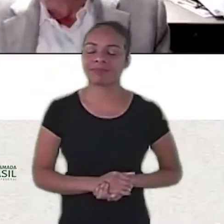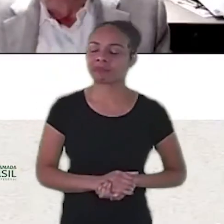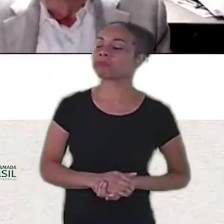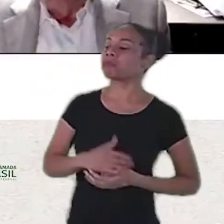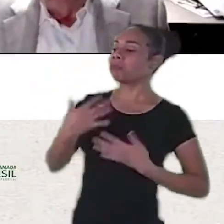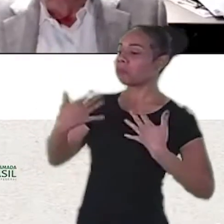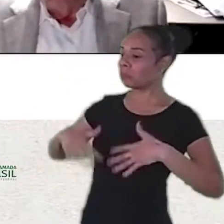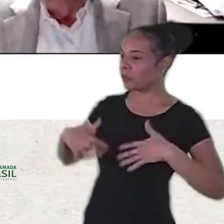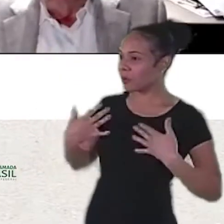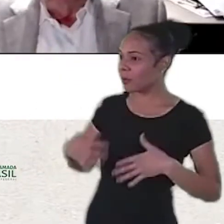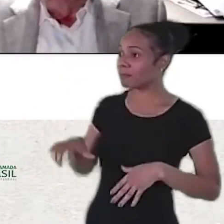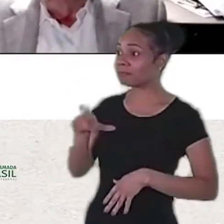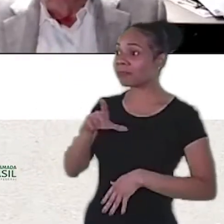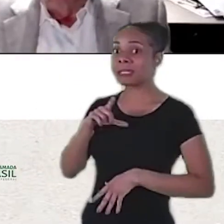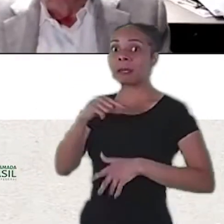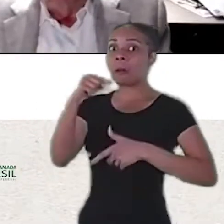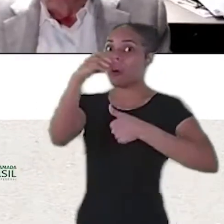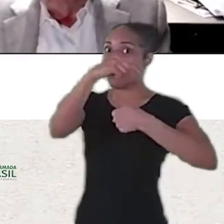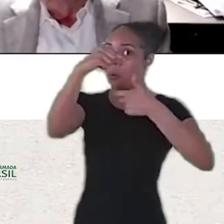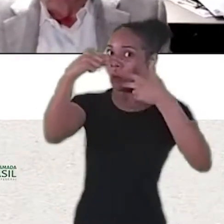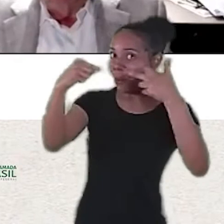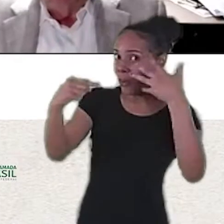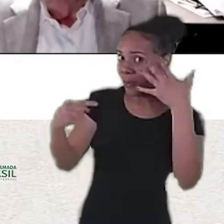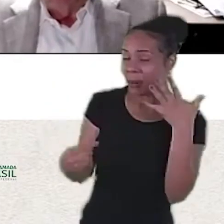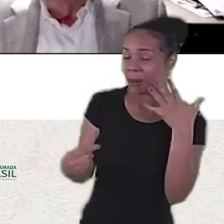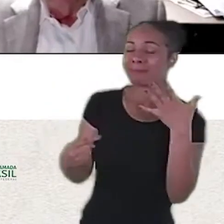faltando nessa conversa. Vamos marcar outra? Vamos?